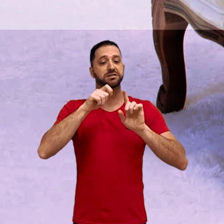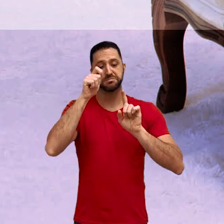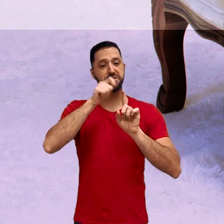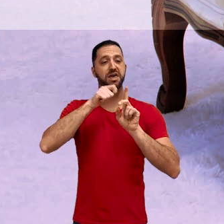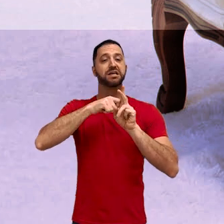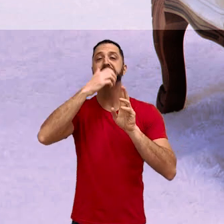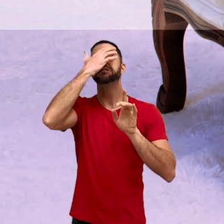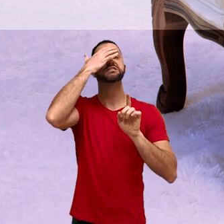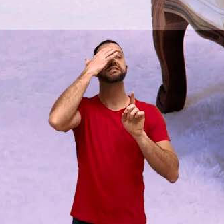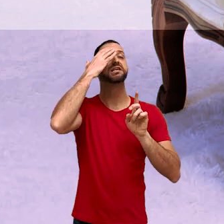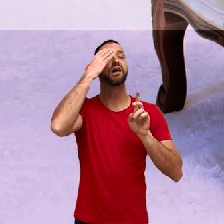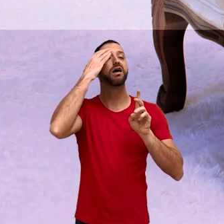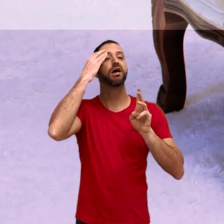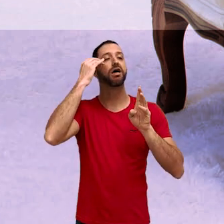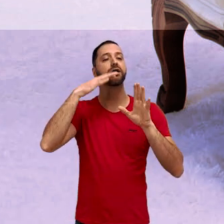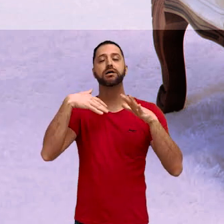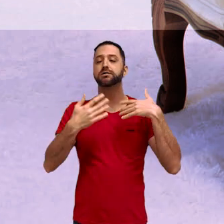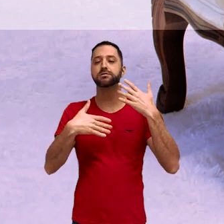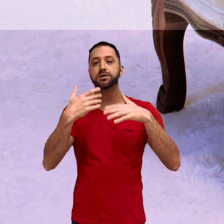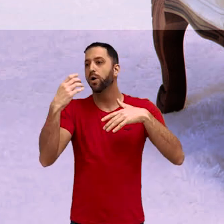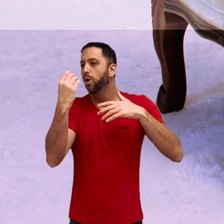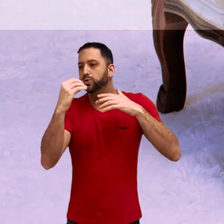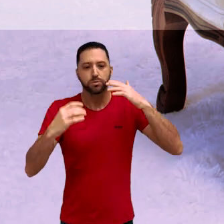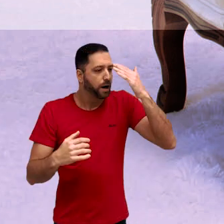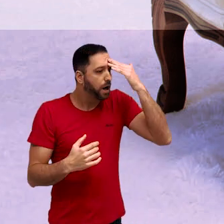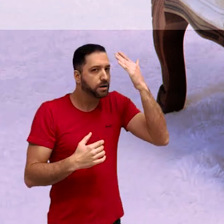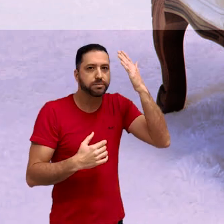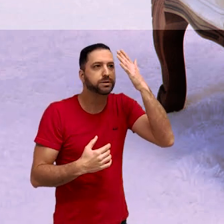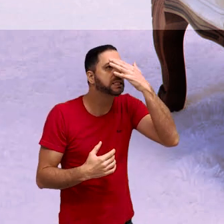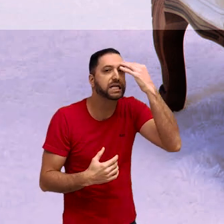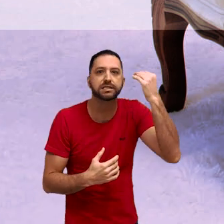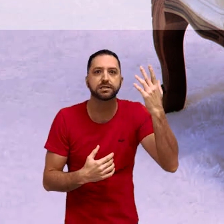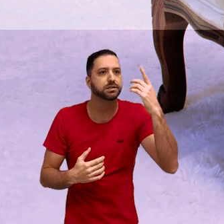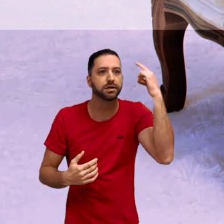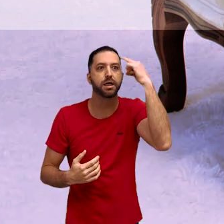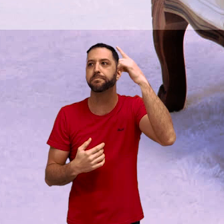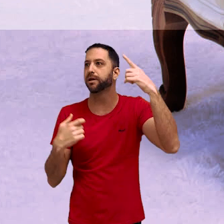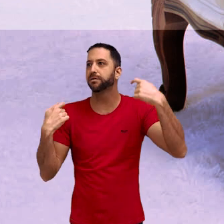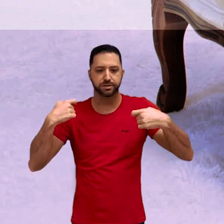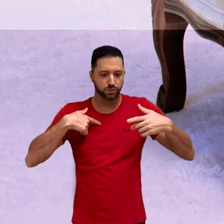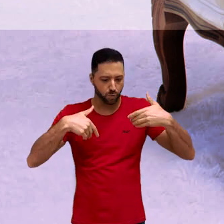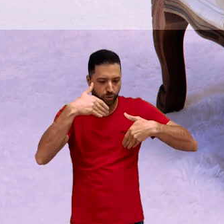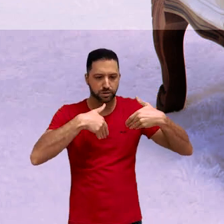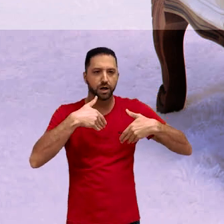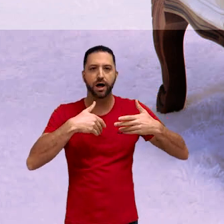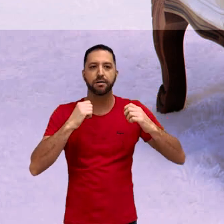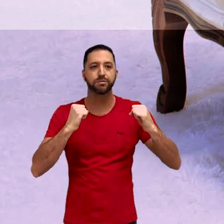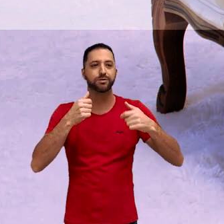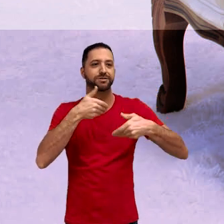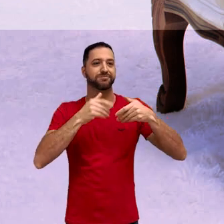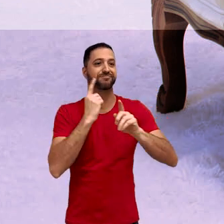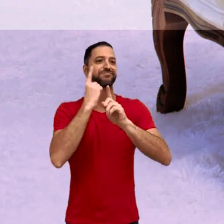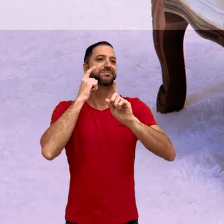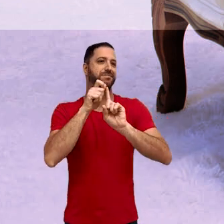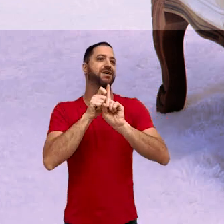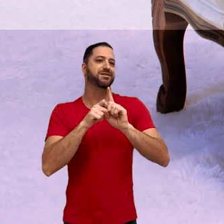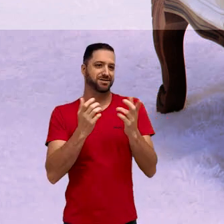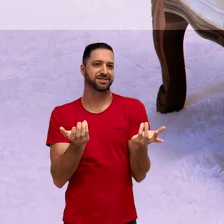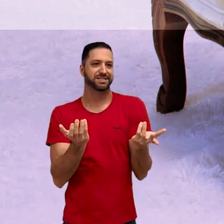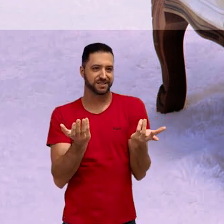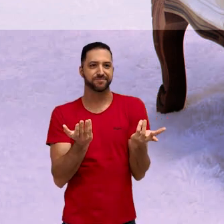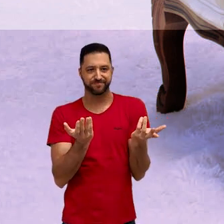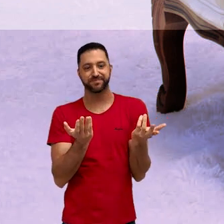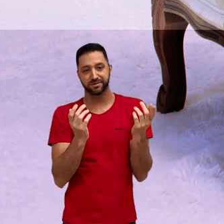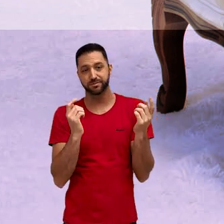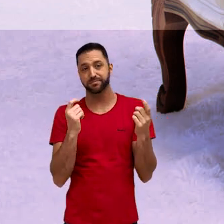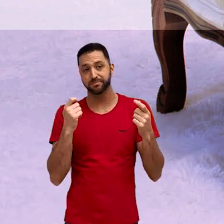as mamas nos 11 meses, pelo menos ela tem um mês para falar, não, opa, então eu sei que eu tenho um par de mamas, que você